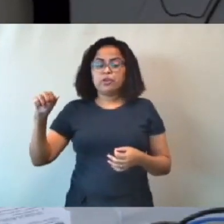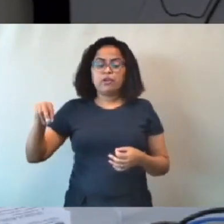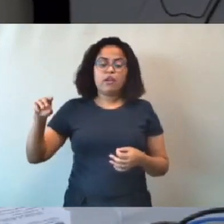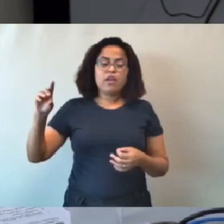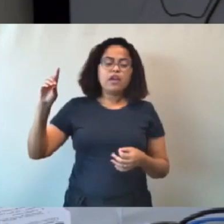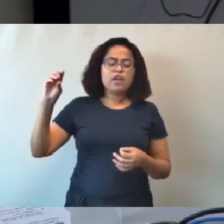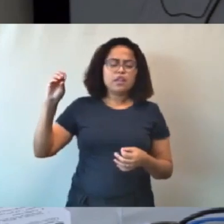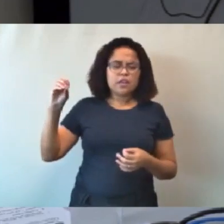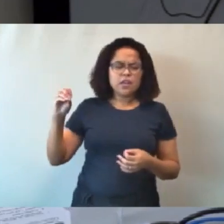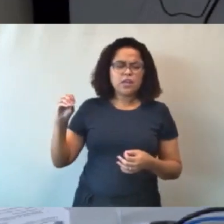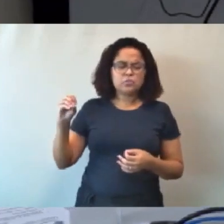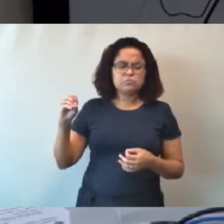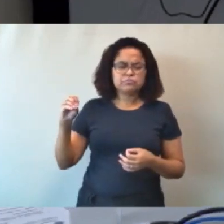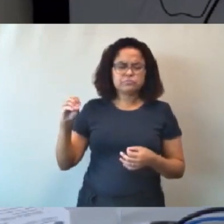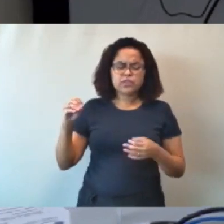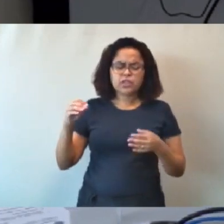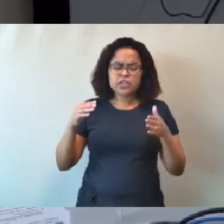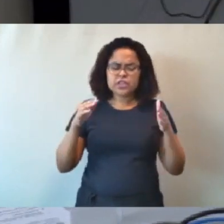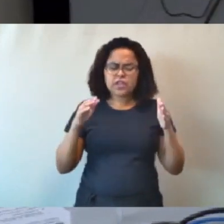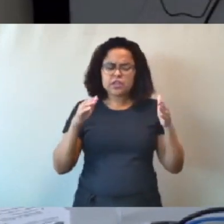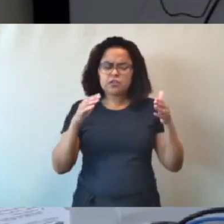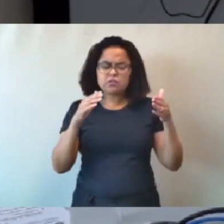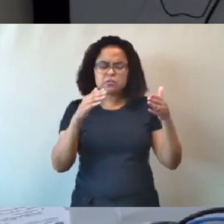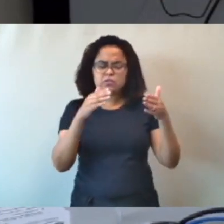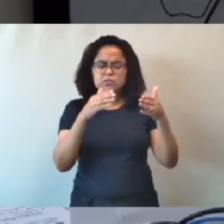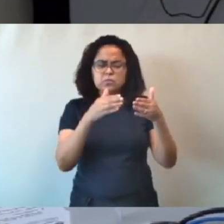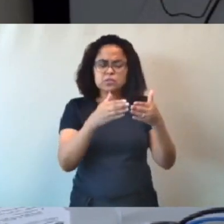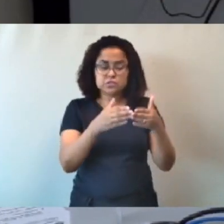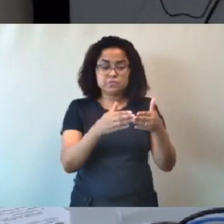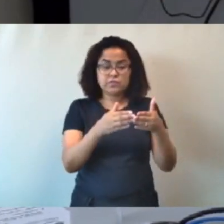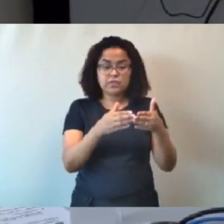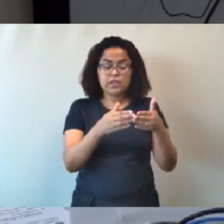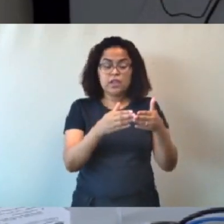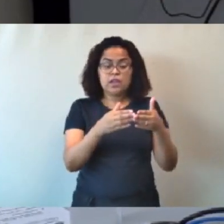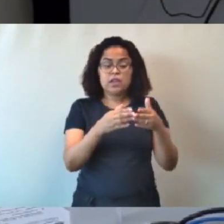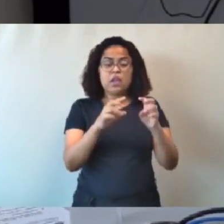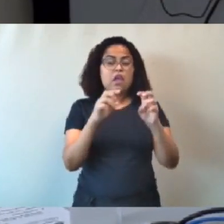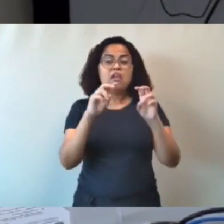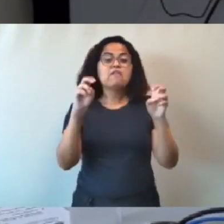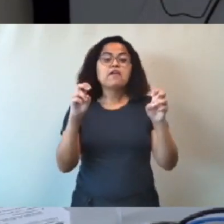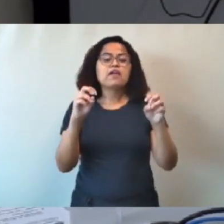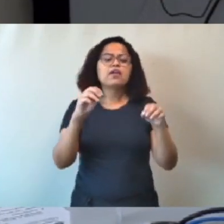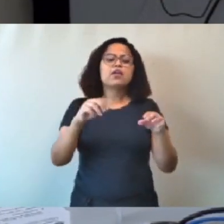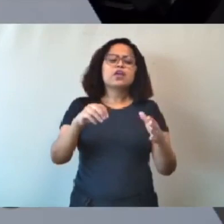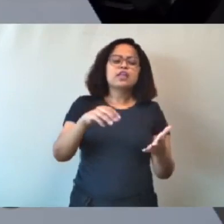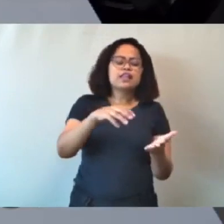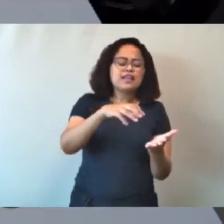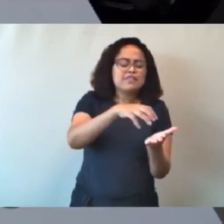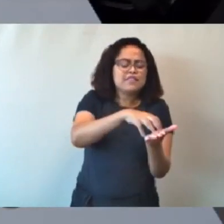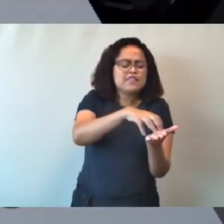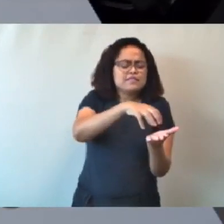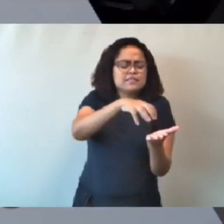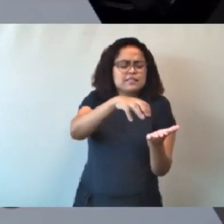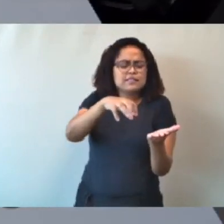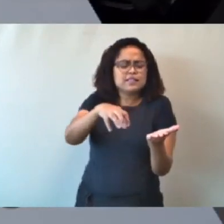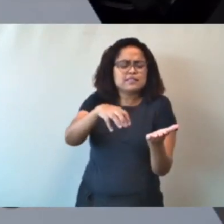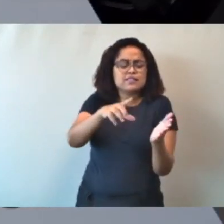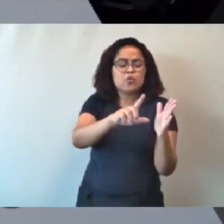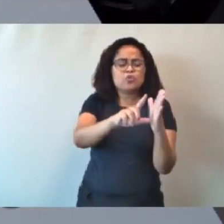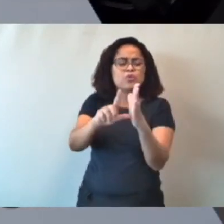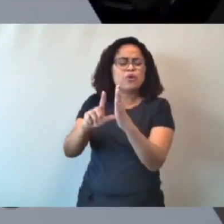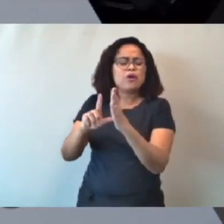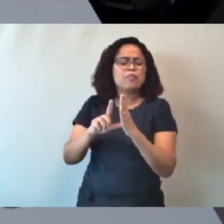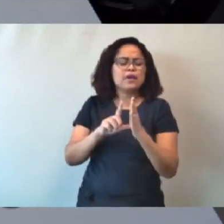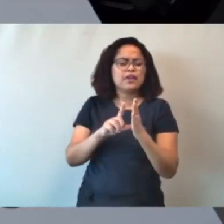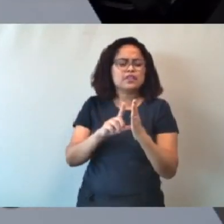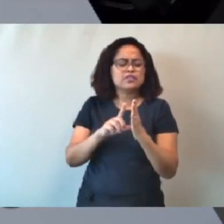na descentralização do comércio. Quem não se lembra que talvez 15, 20 anos